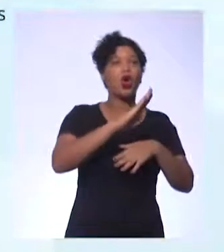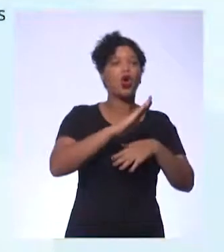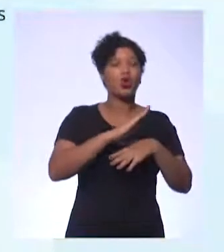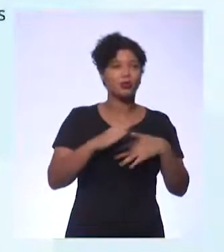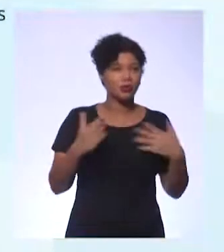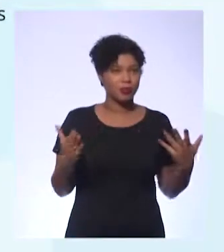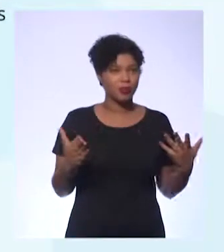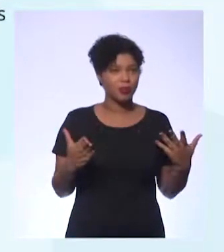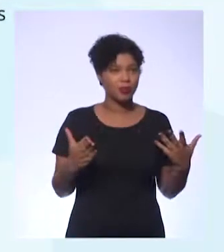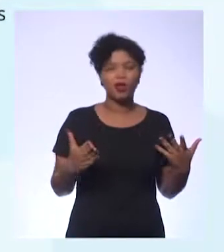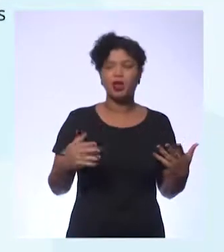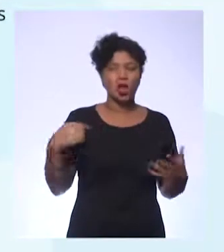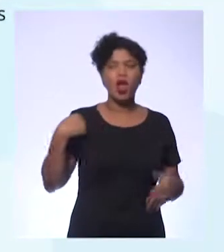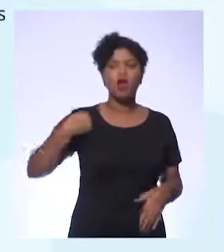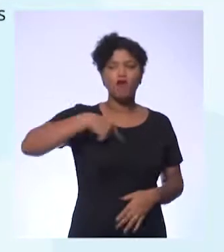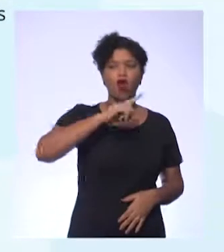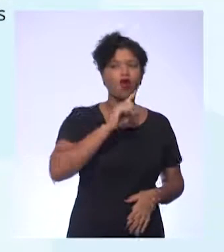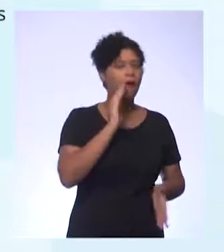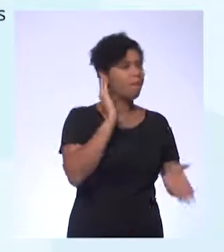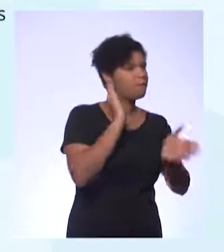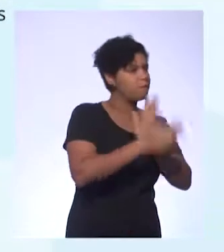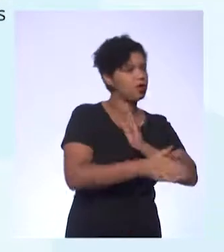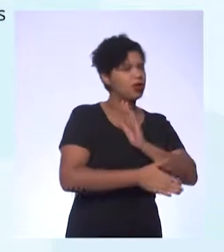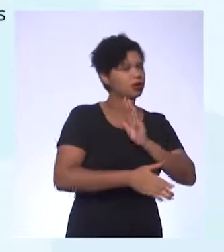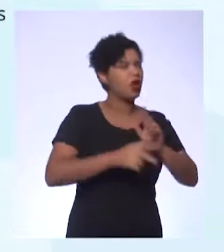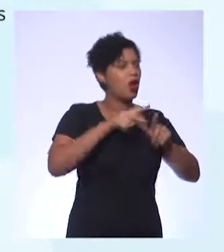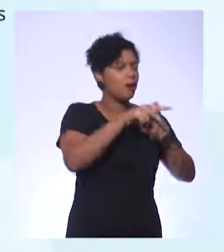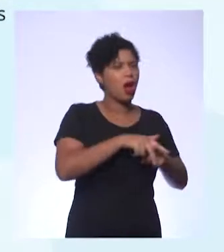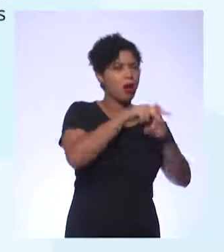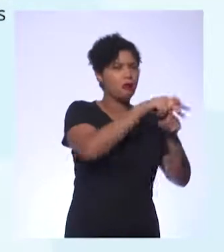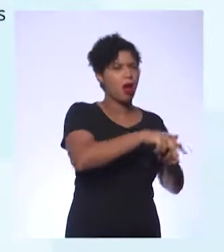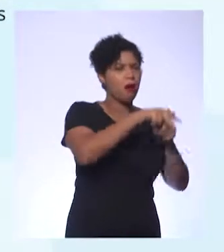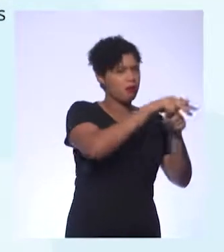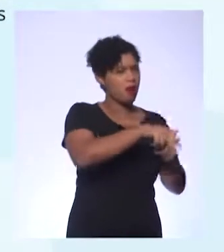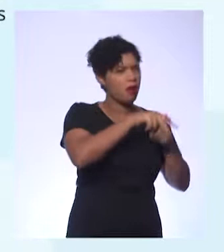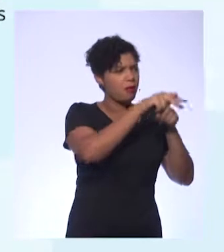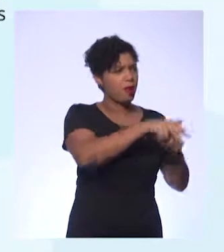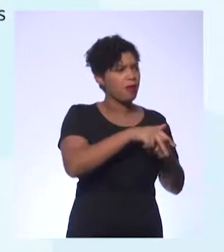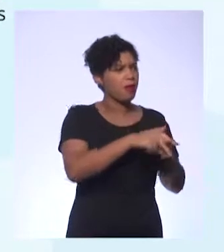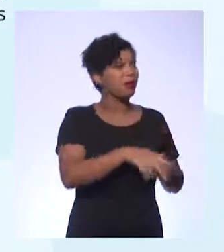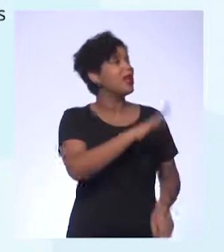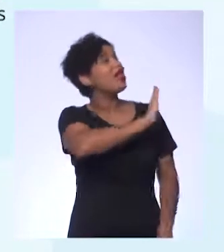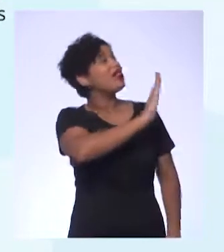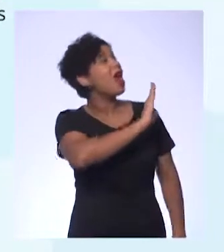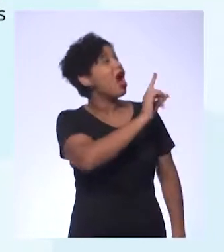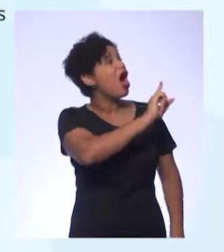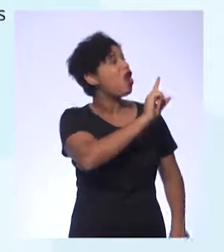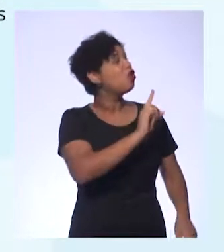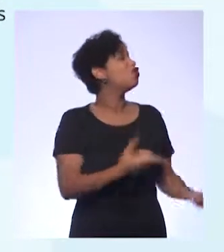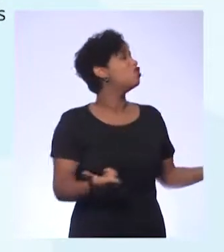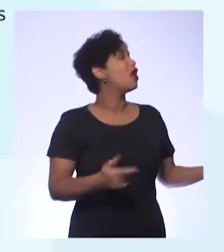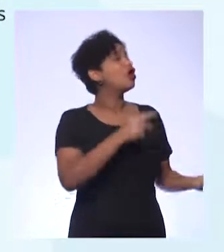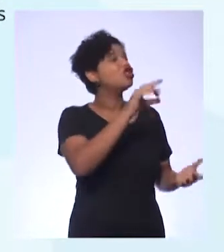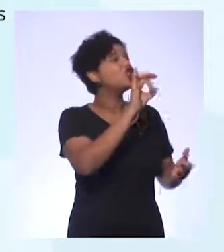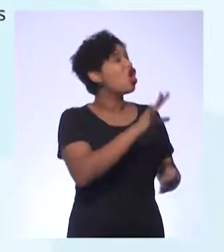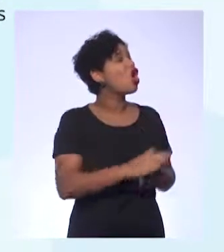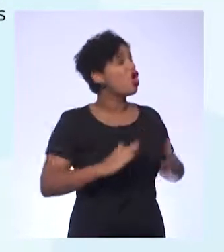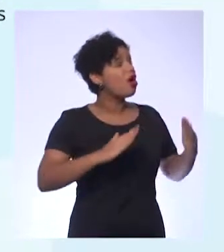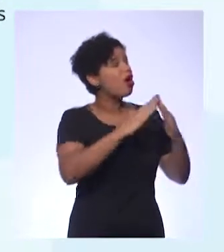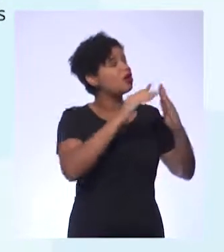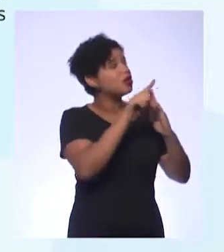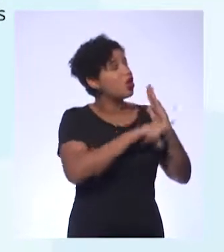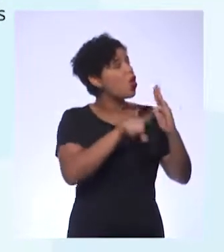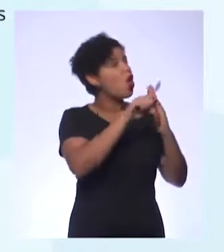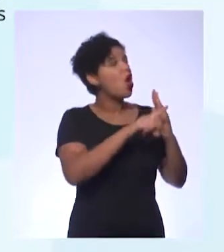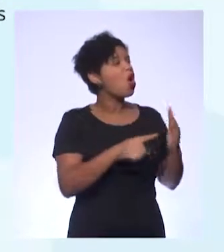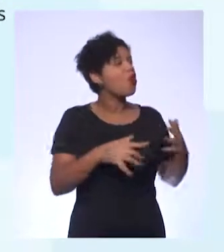ao cavalo rocinante, sem atender aos gritos do escudeiro que lhe repetia serem, sem dúvida, alguns moinhos de vento e